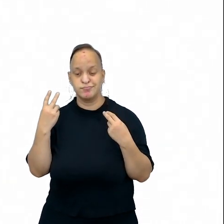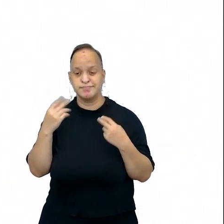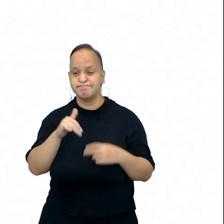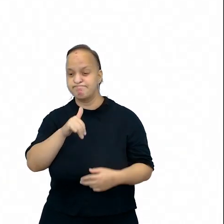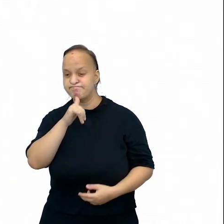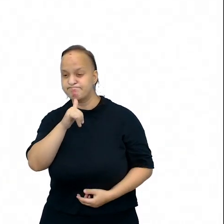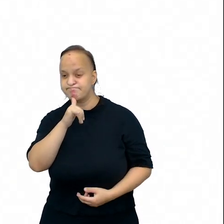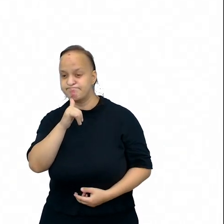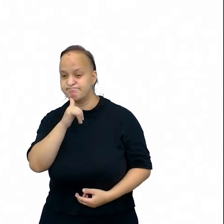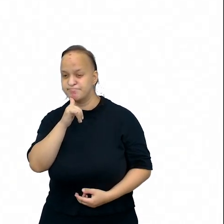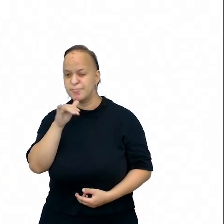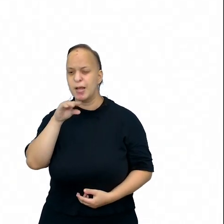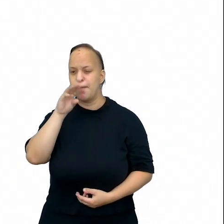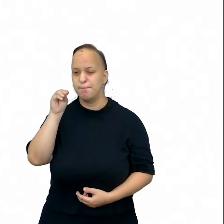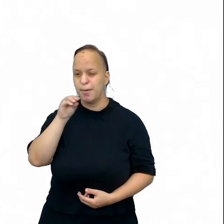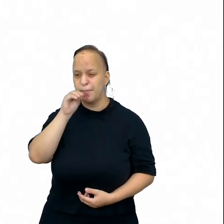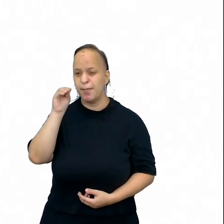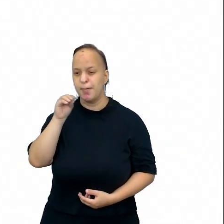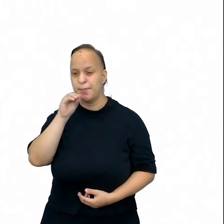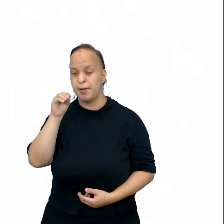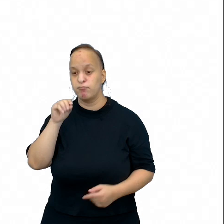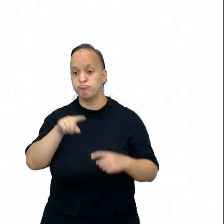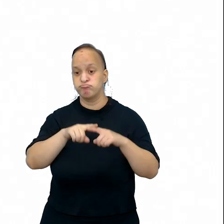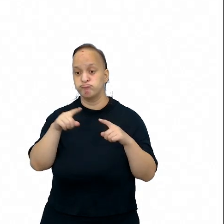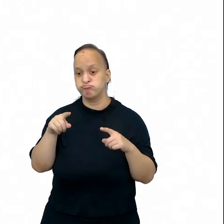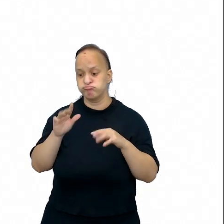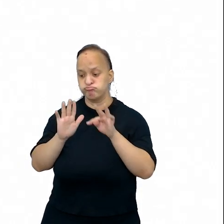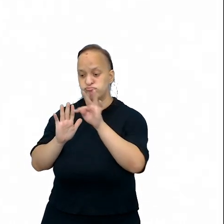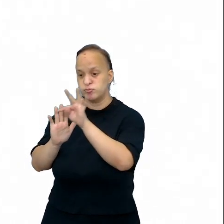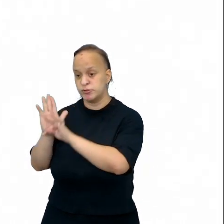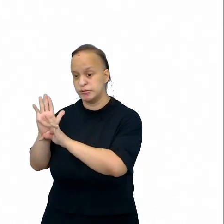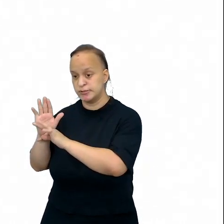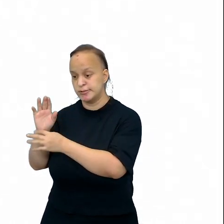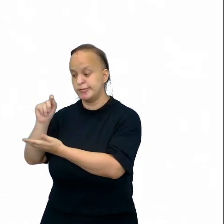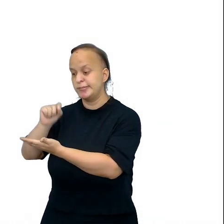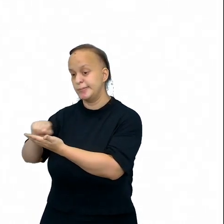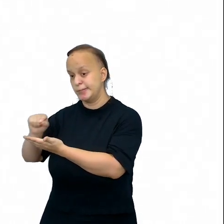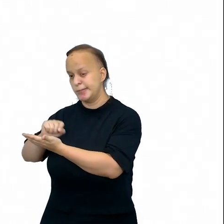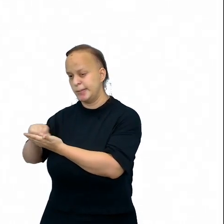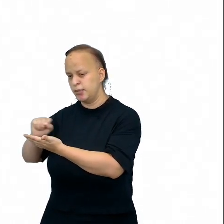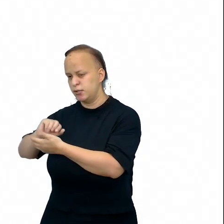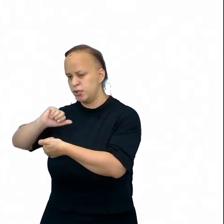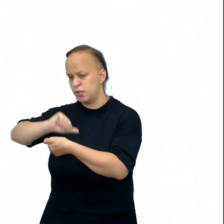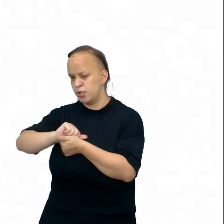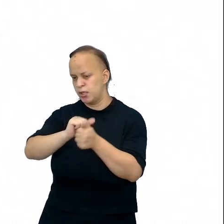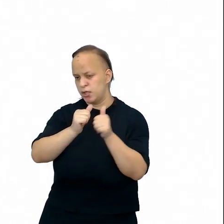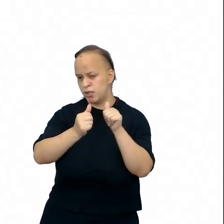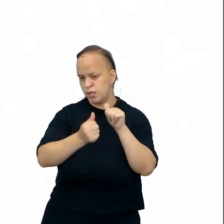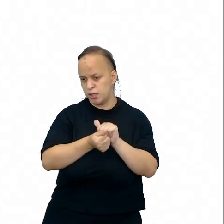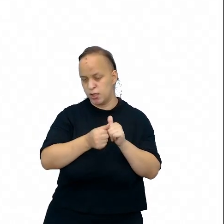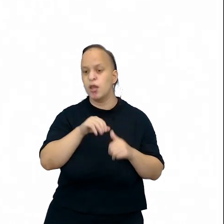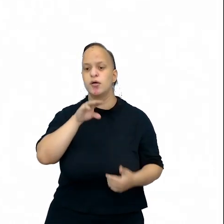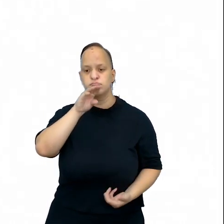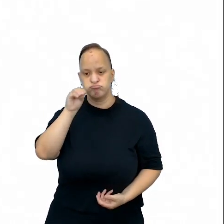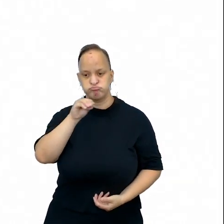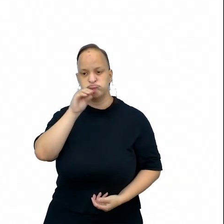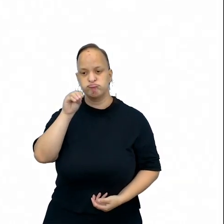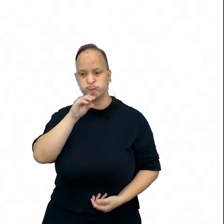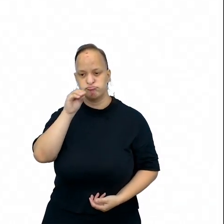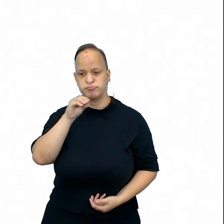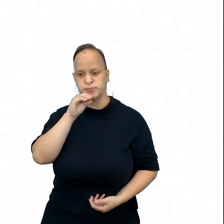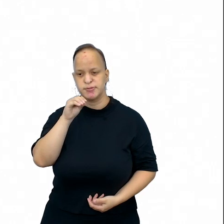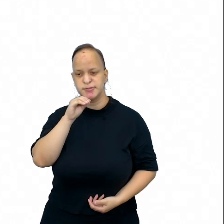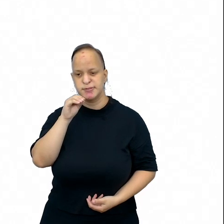oralidade, mas como é um texto escrito, né, então ele foi adaptado e está em forma mais de uma